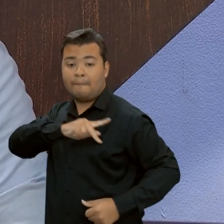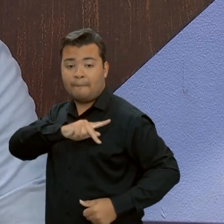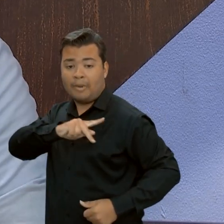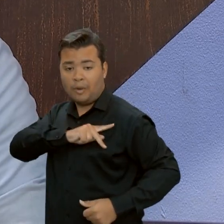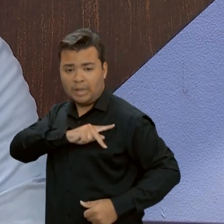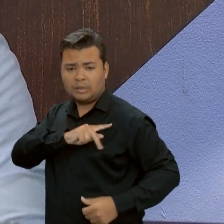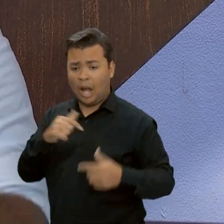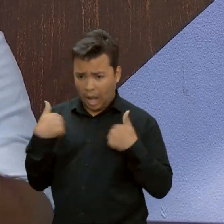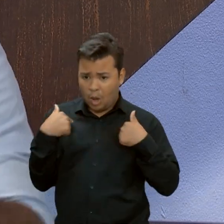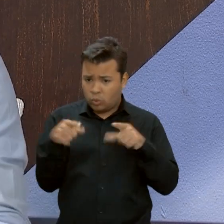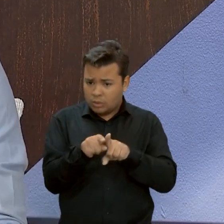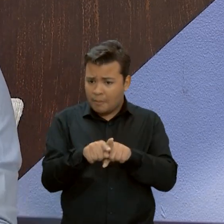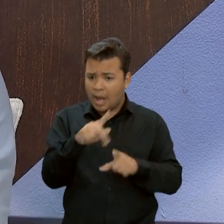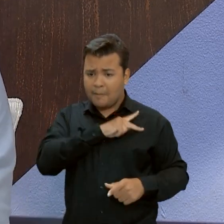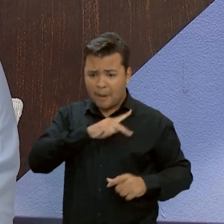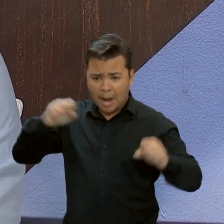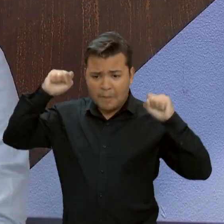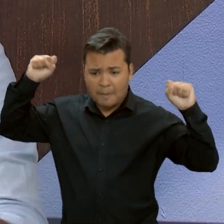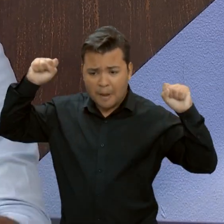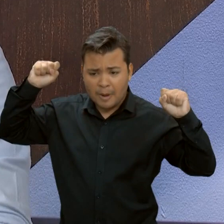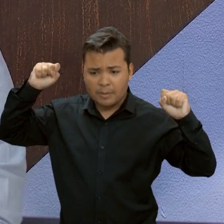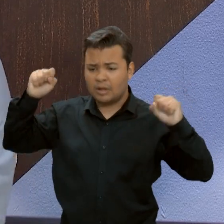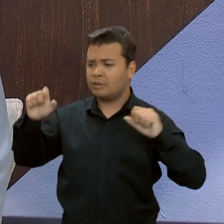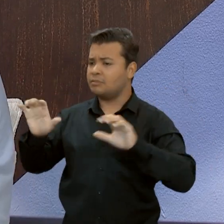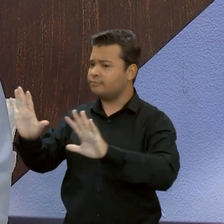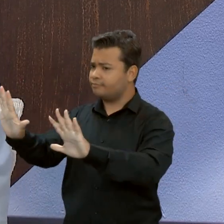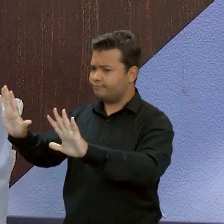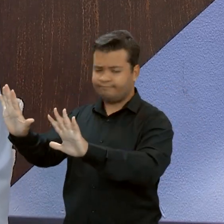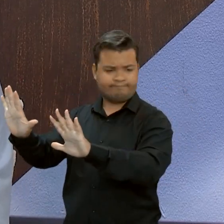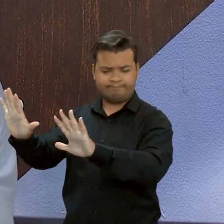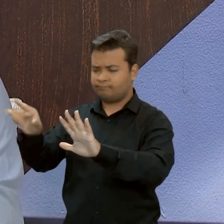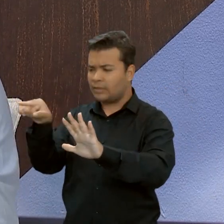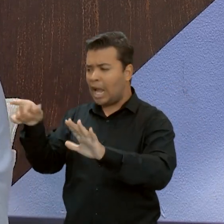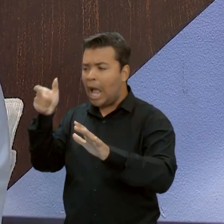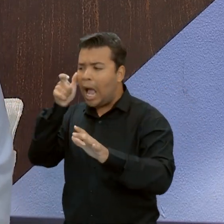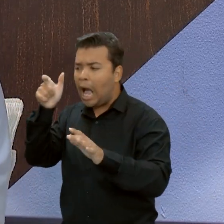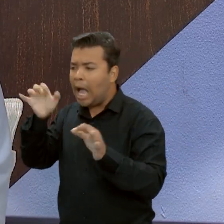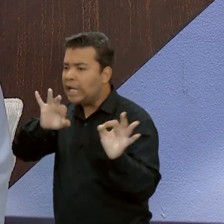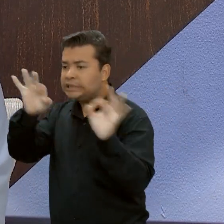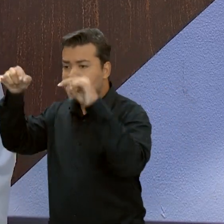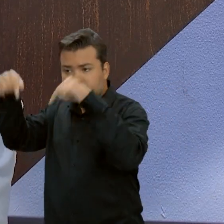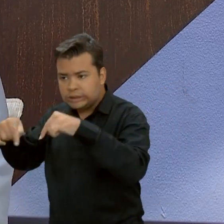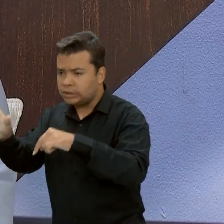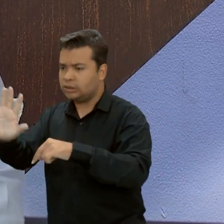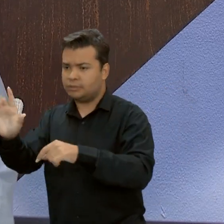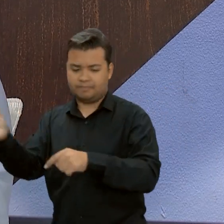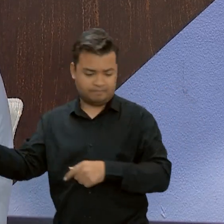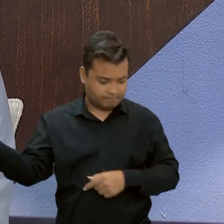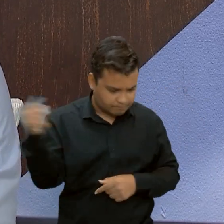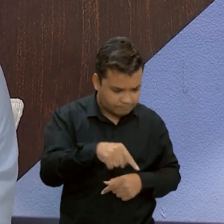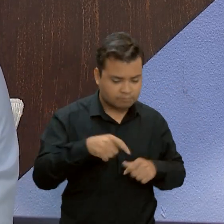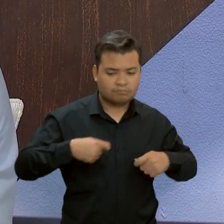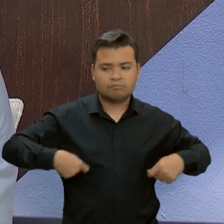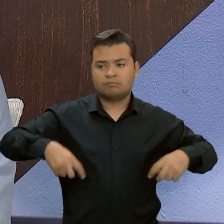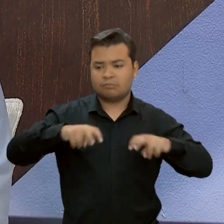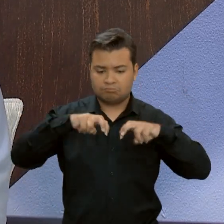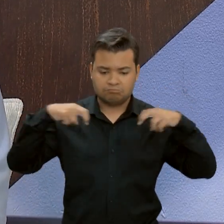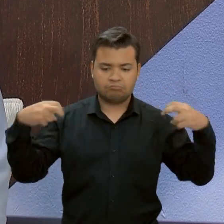sou torcedor do Palmeiras. Eu falei, sentei na mesa, aguentei, mas não é na mesa que a gente tem que se reunir todas as vezes. E é um momento ímpar.